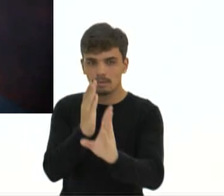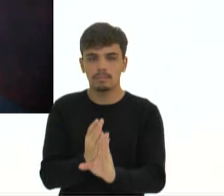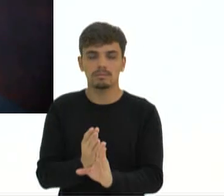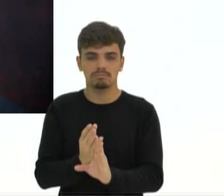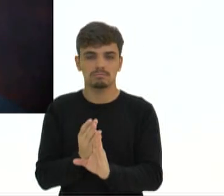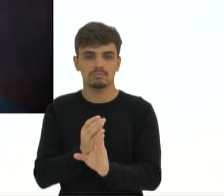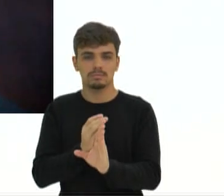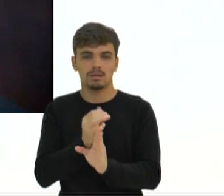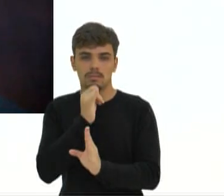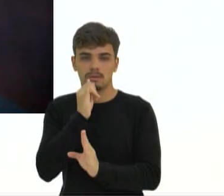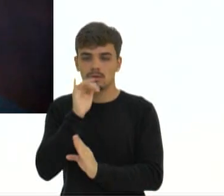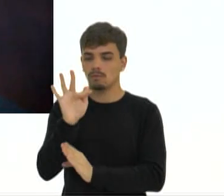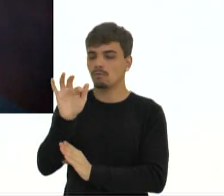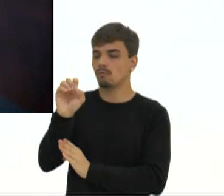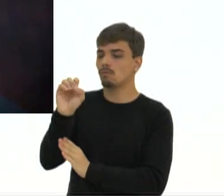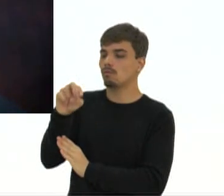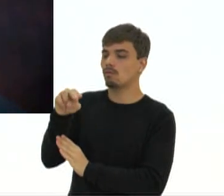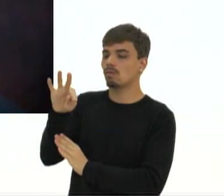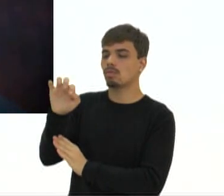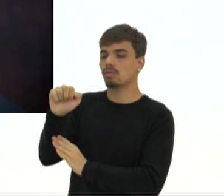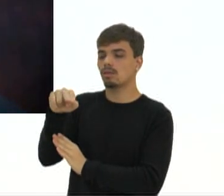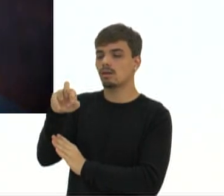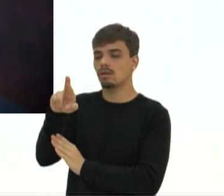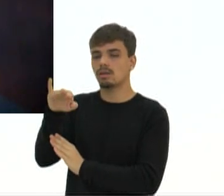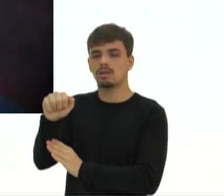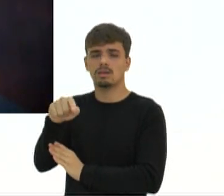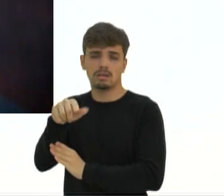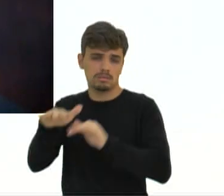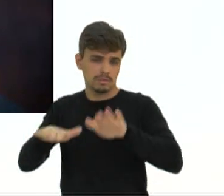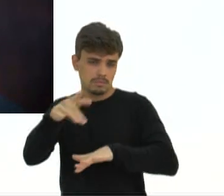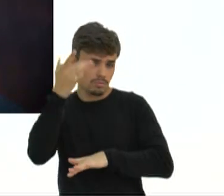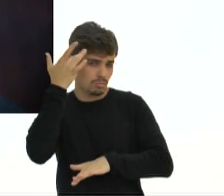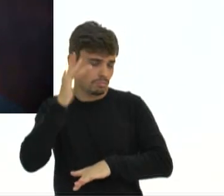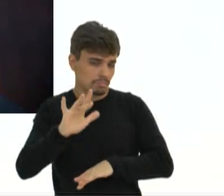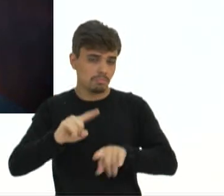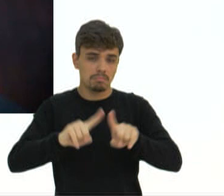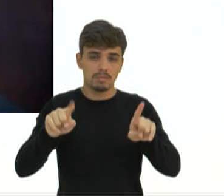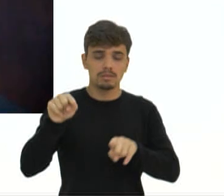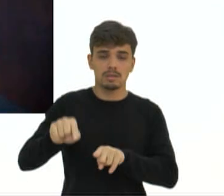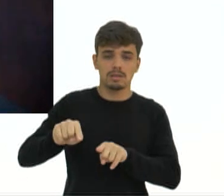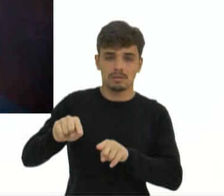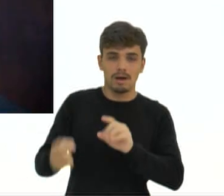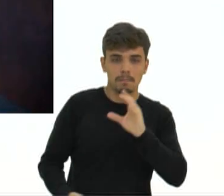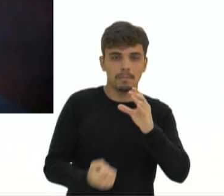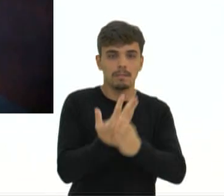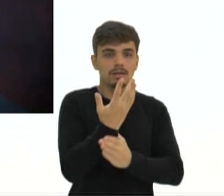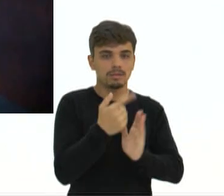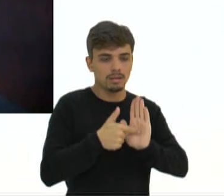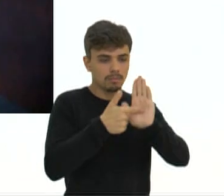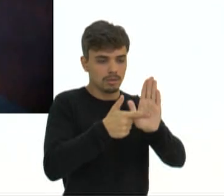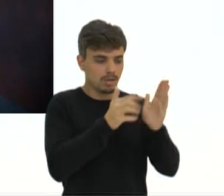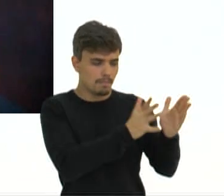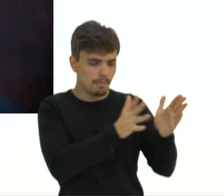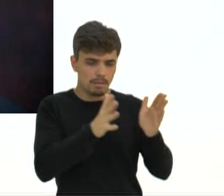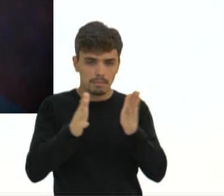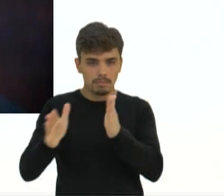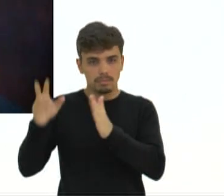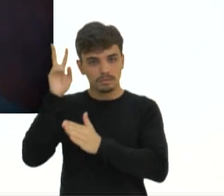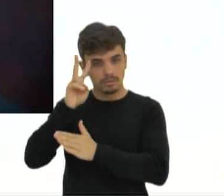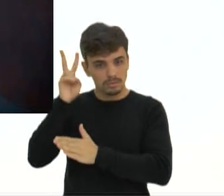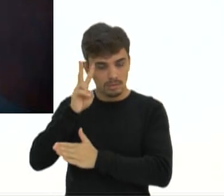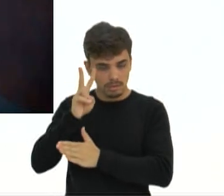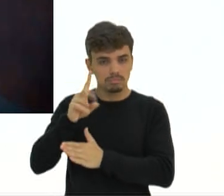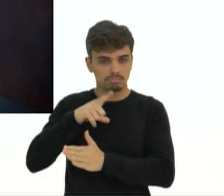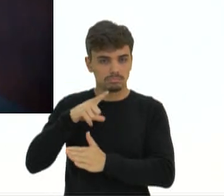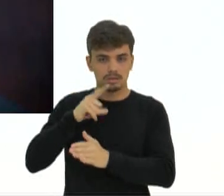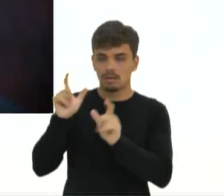por exemplo, fontaneria, você pode não saber o que é fontaneria, mas a fontaneria vai aparecer no decorrer da história